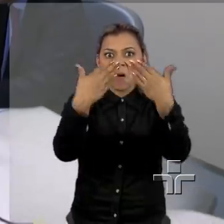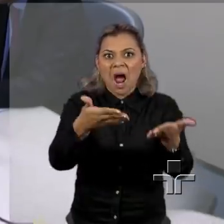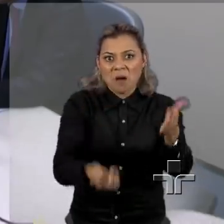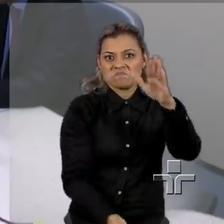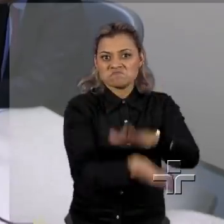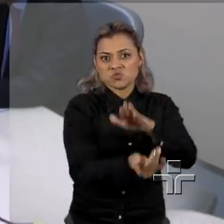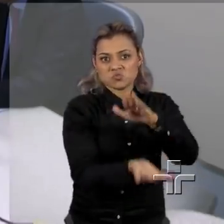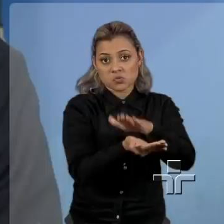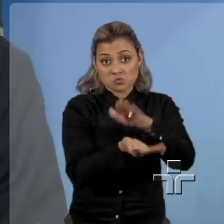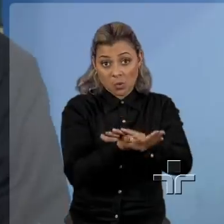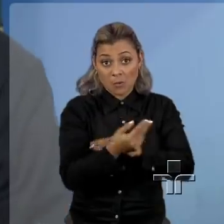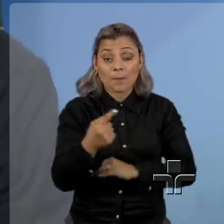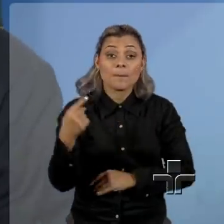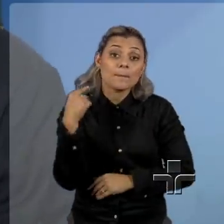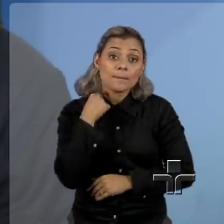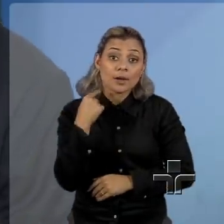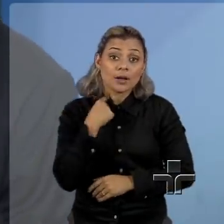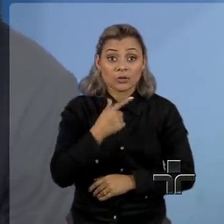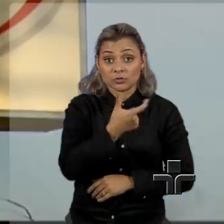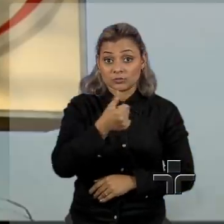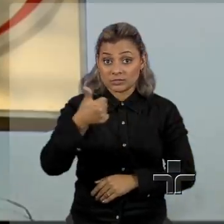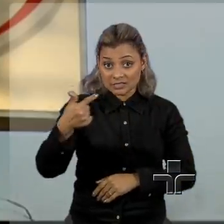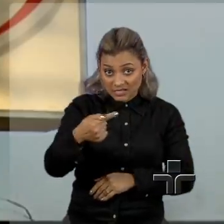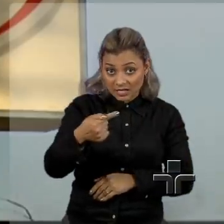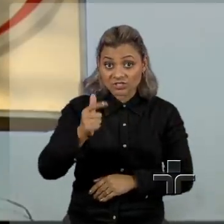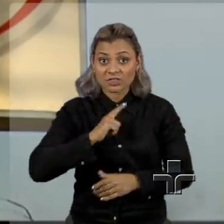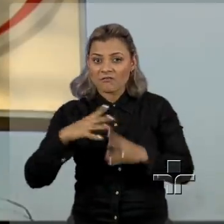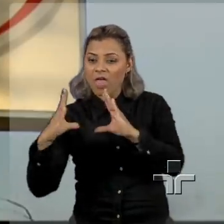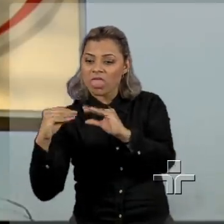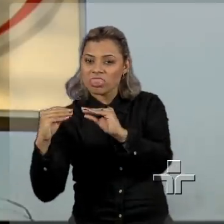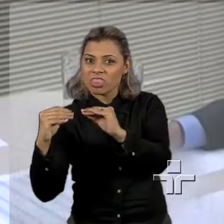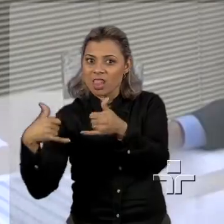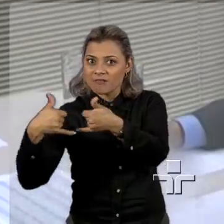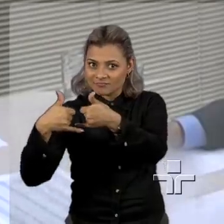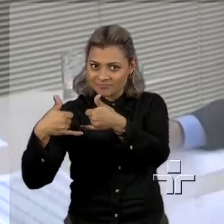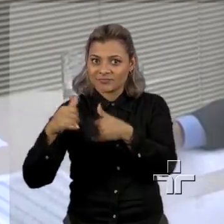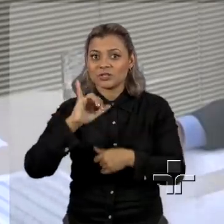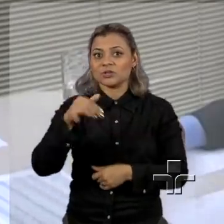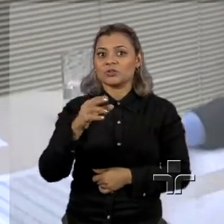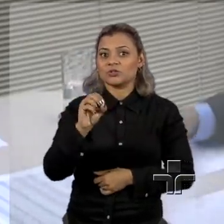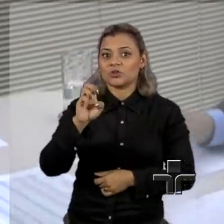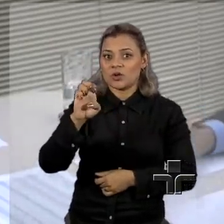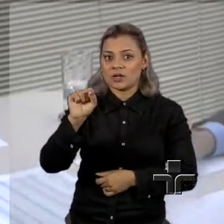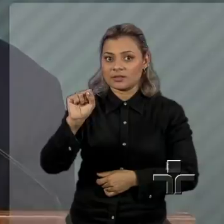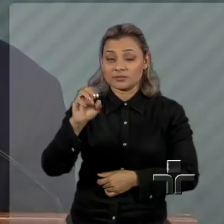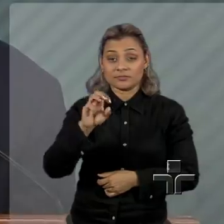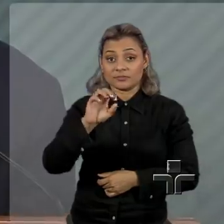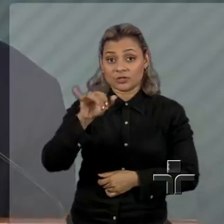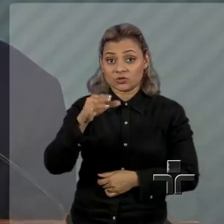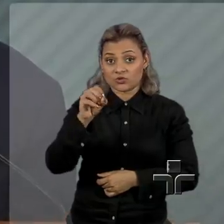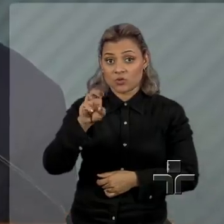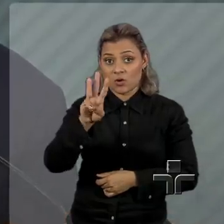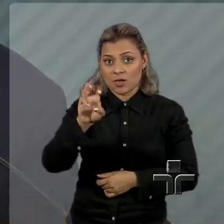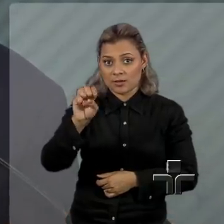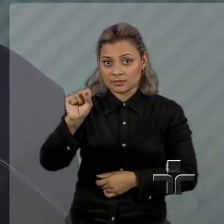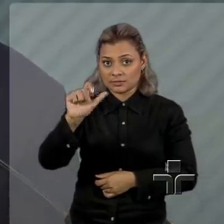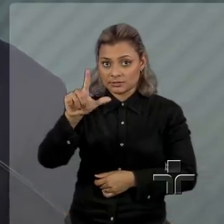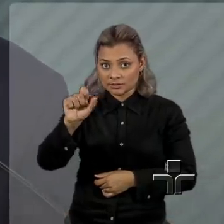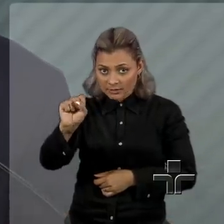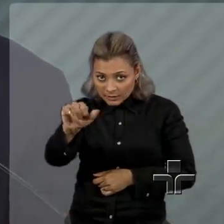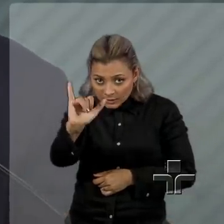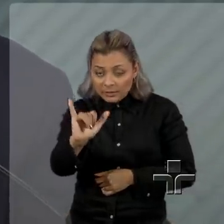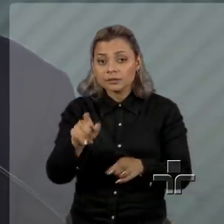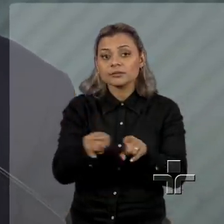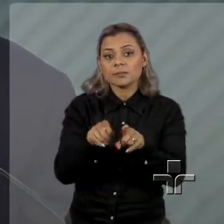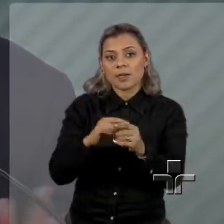de 2017, áudios entre Temer e o dono da JBS, Joesley Batista, vazaram. Na conversa, eles estariam tratando